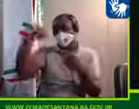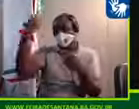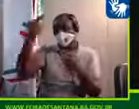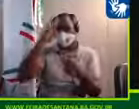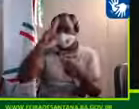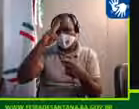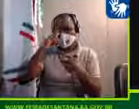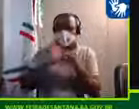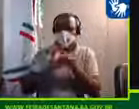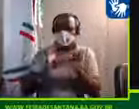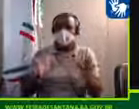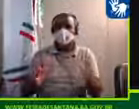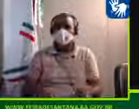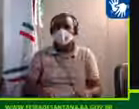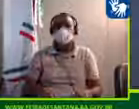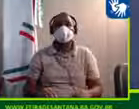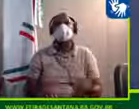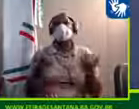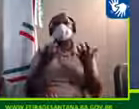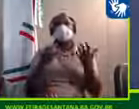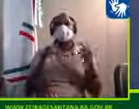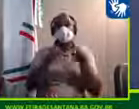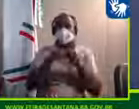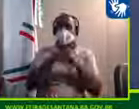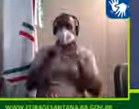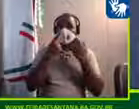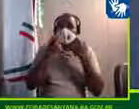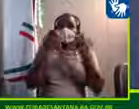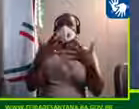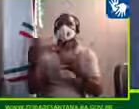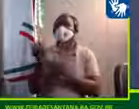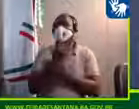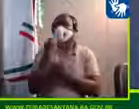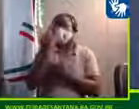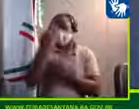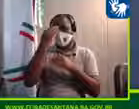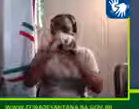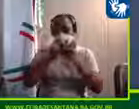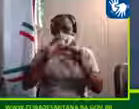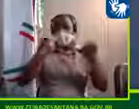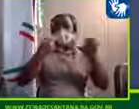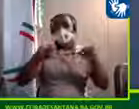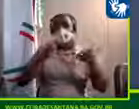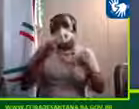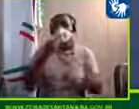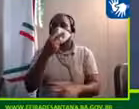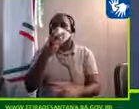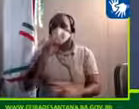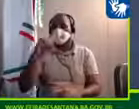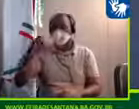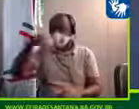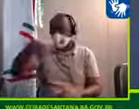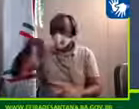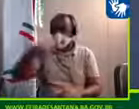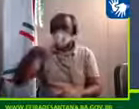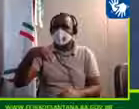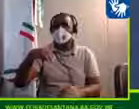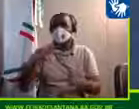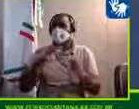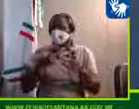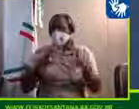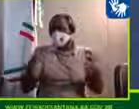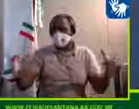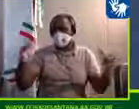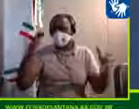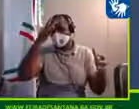próxima. Quero também, a título de esclarecimento, dizer que os estabelecimentos acima de 200 metros também estão